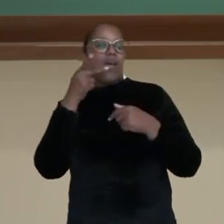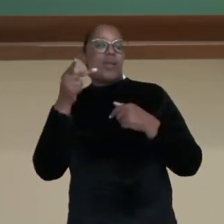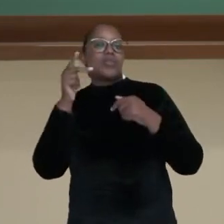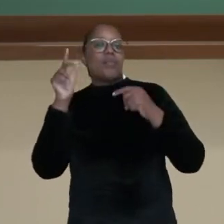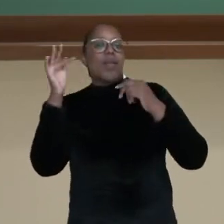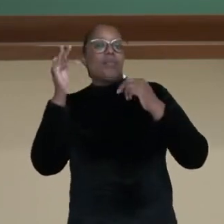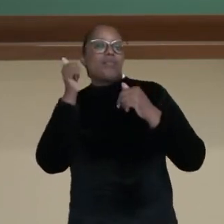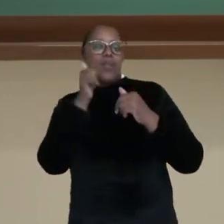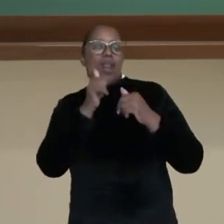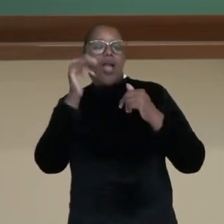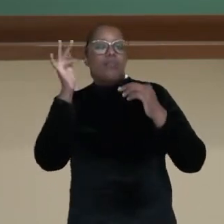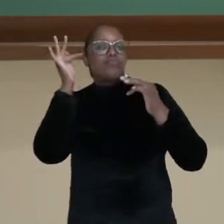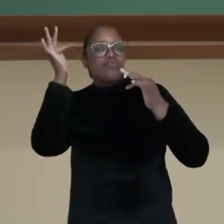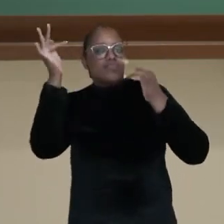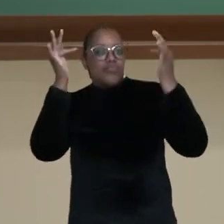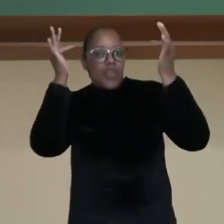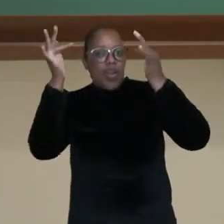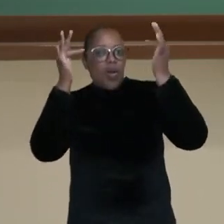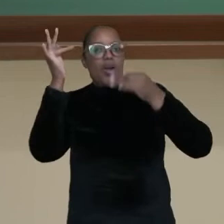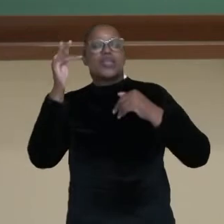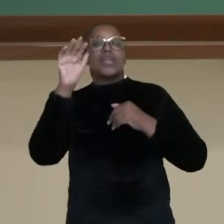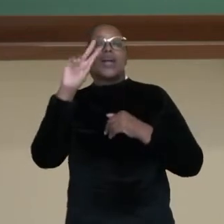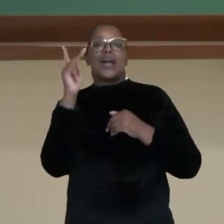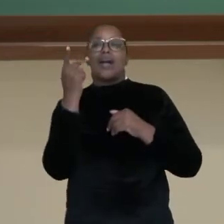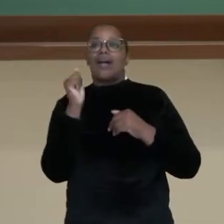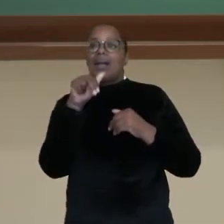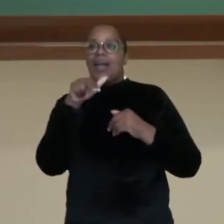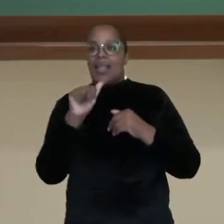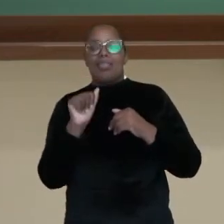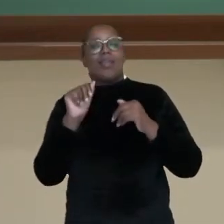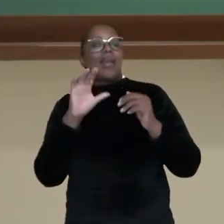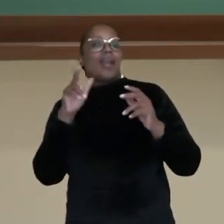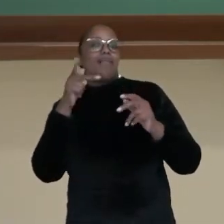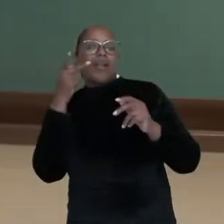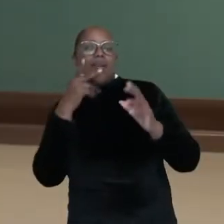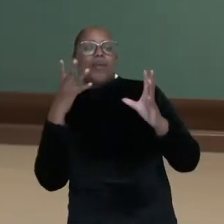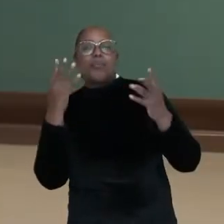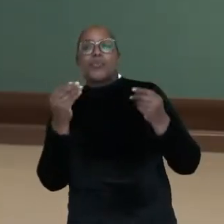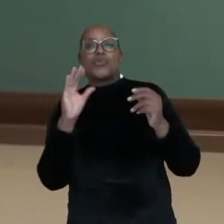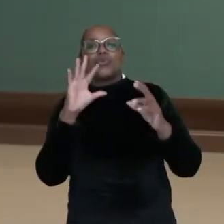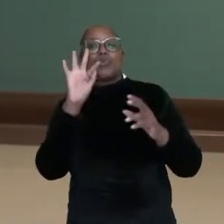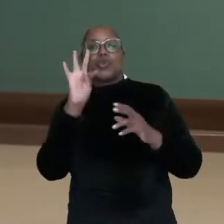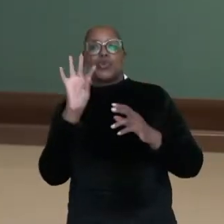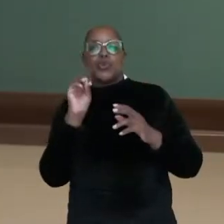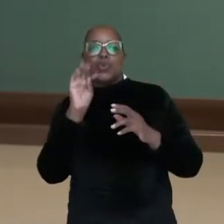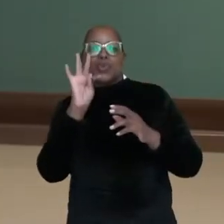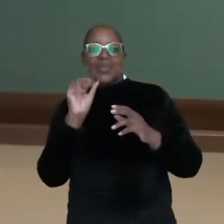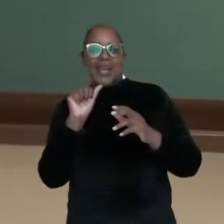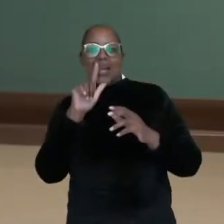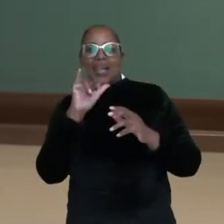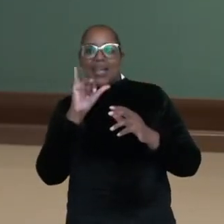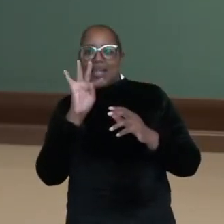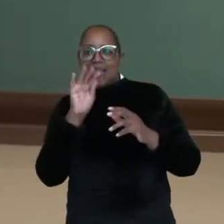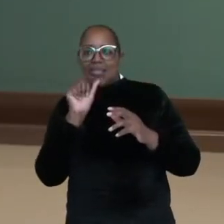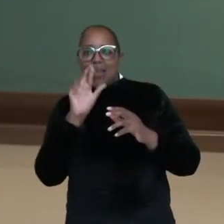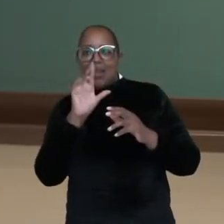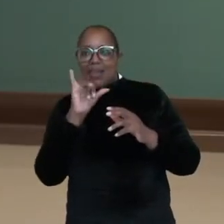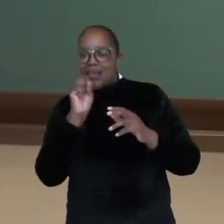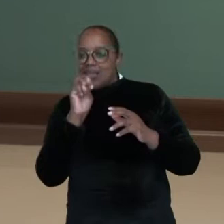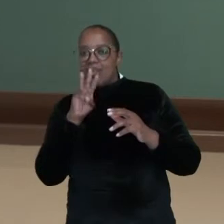Arendt, o que ela pensava sobre o totalitarismo. Então vamos lá. Nosso objetivo então é conhecer a interpretação